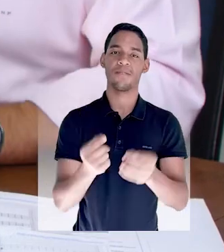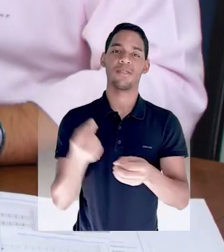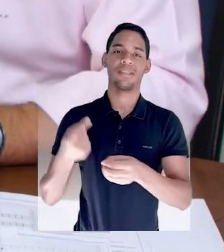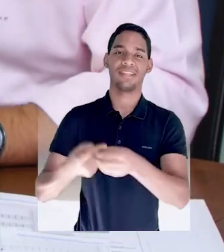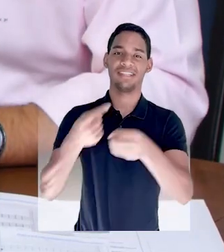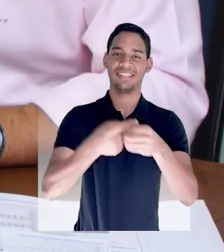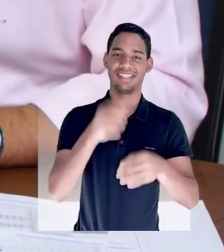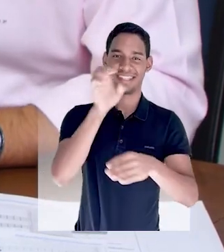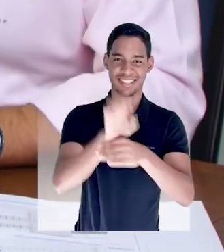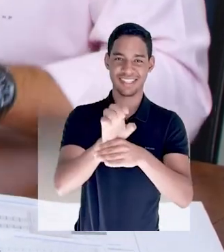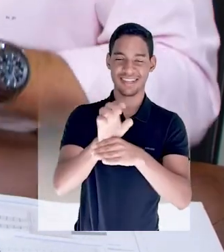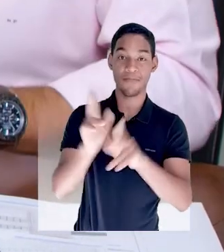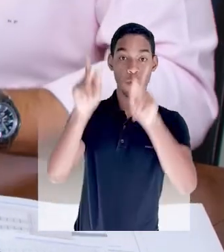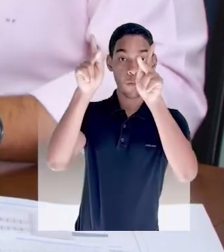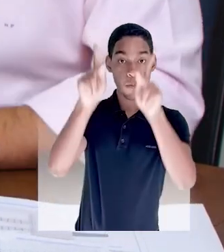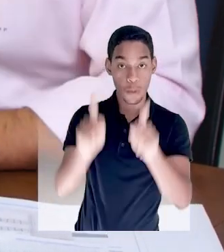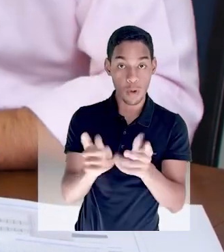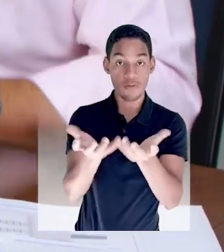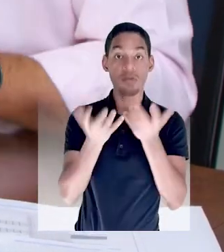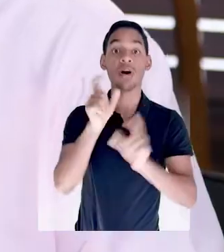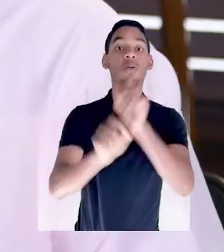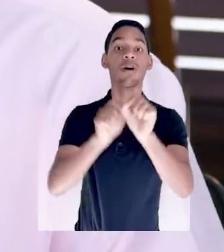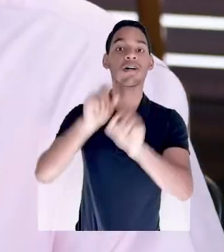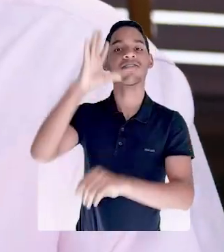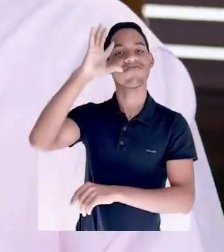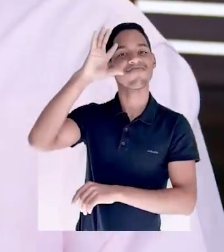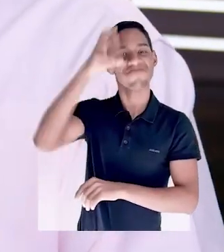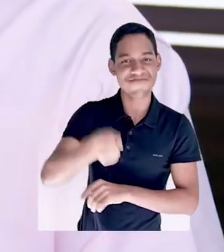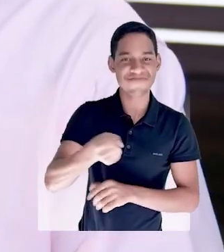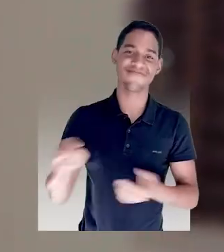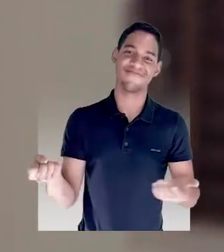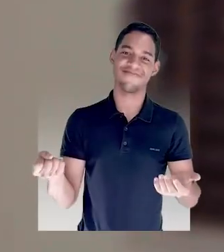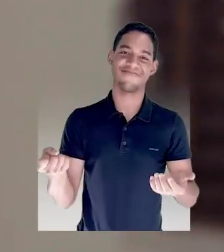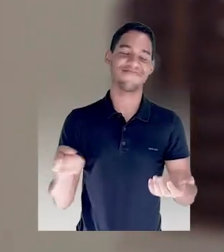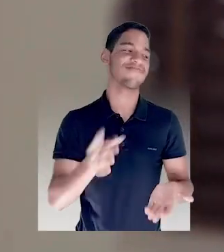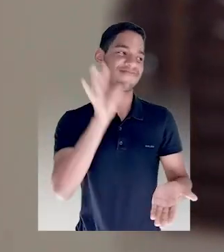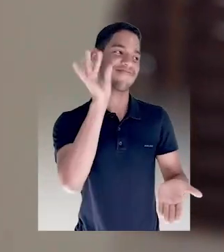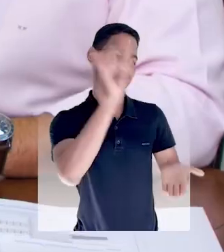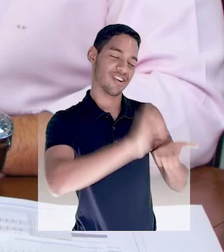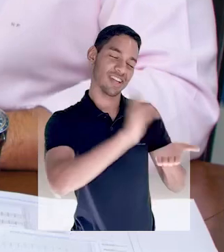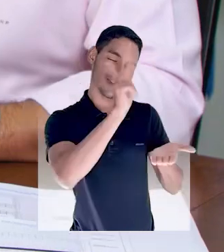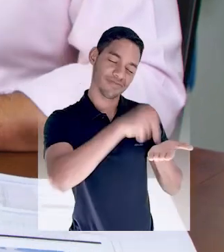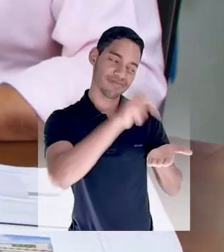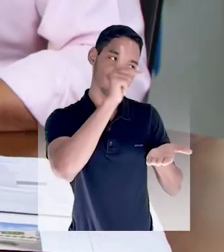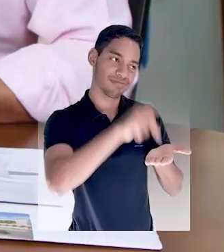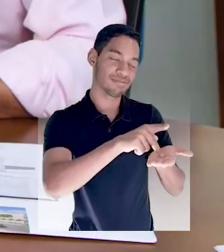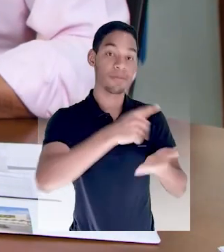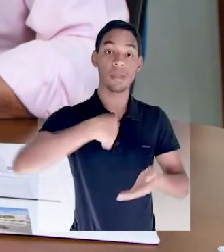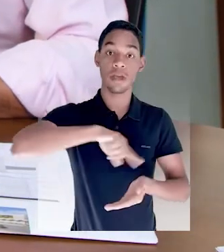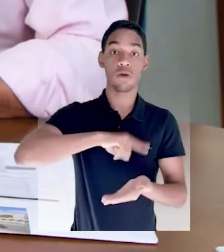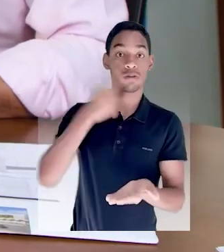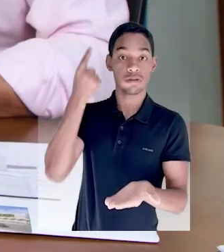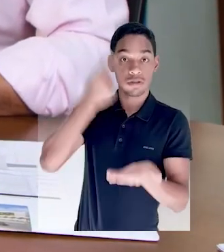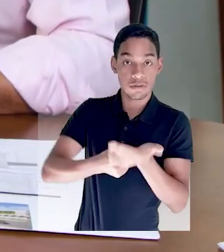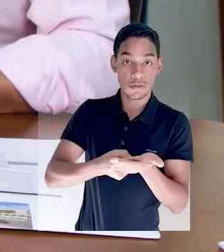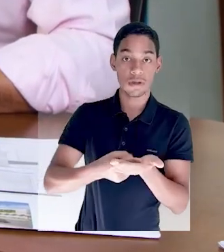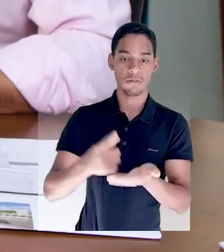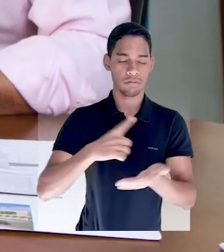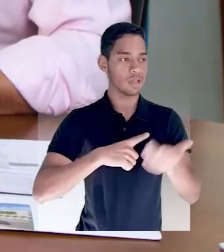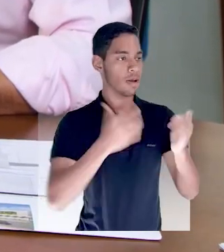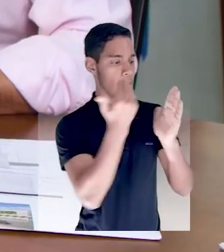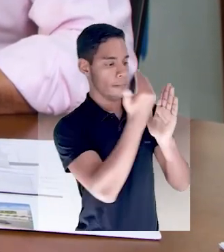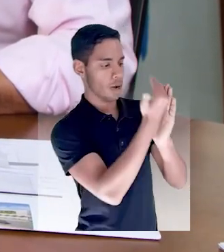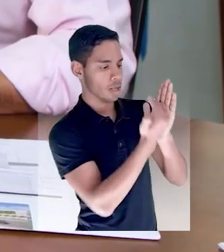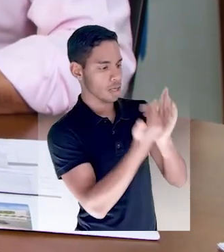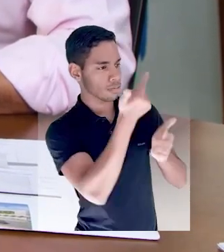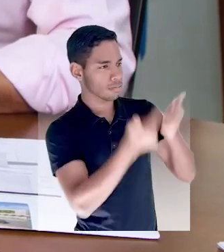as cidades do estado. As pessoas, Hildo, querem resultado para a vida delas. É isso mesmo, Beto. E esse é o nosso compromisso,